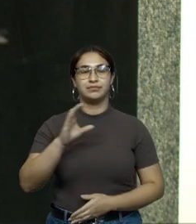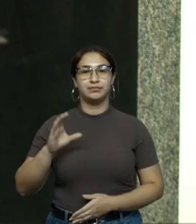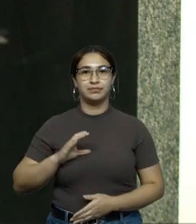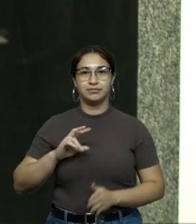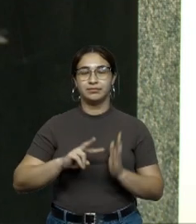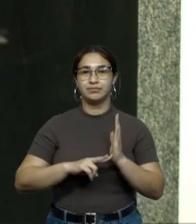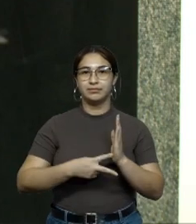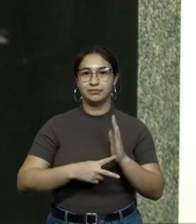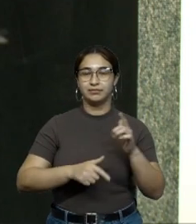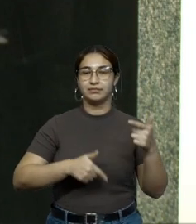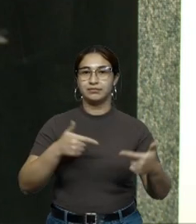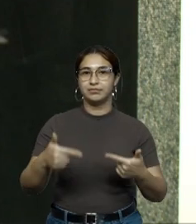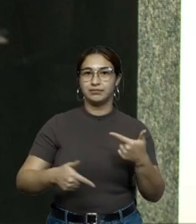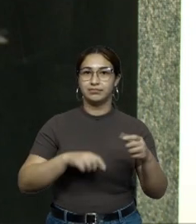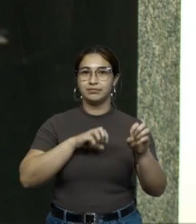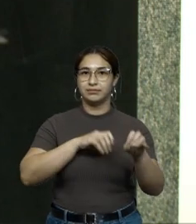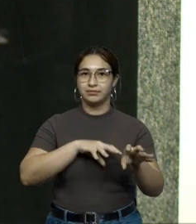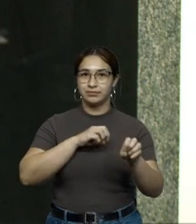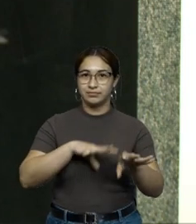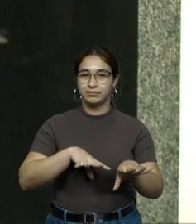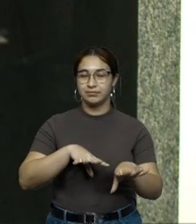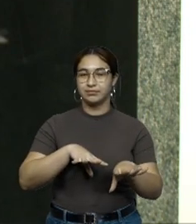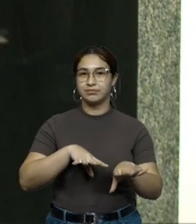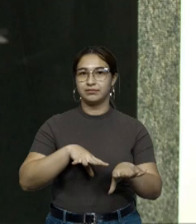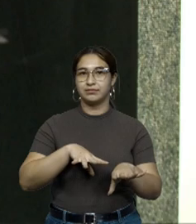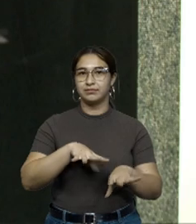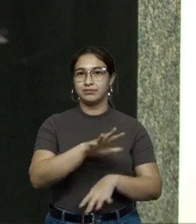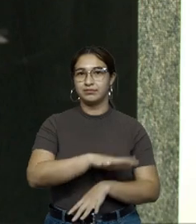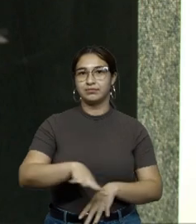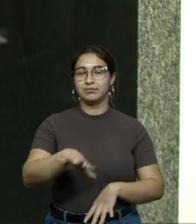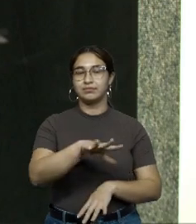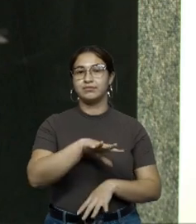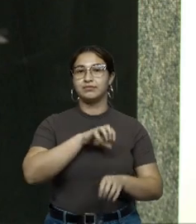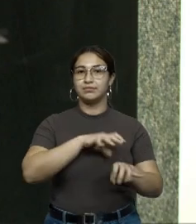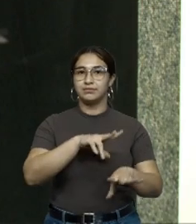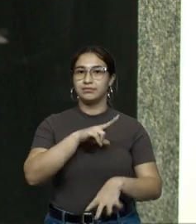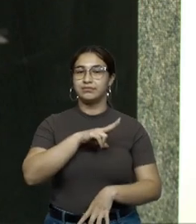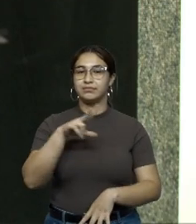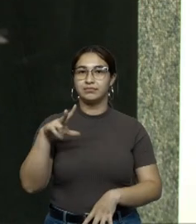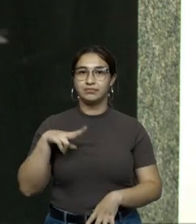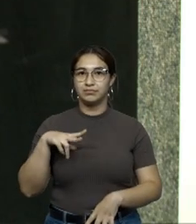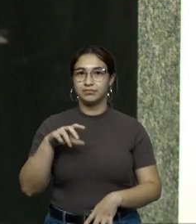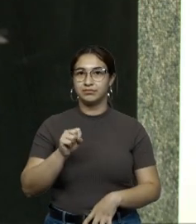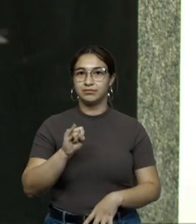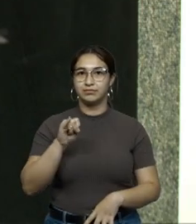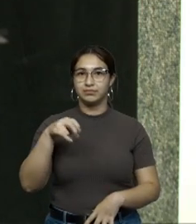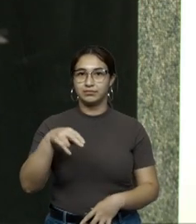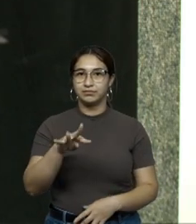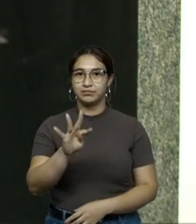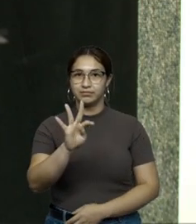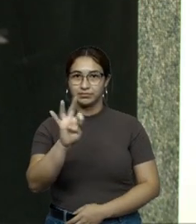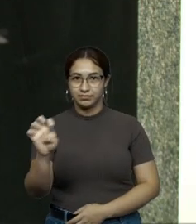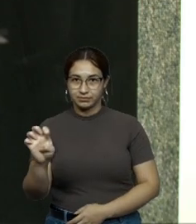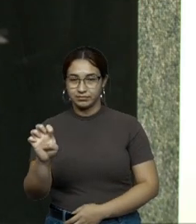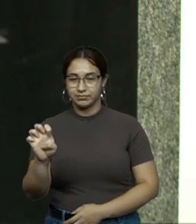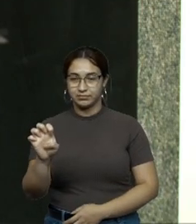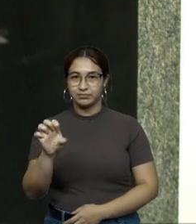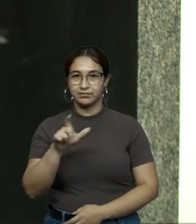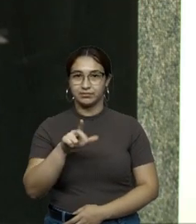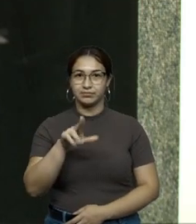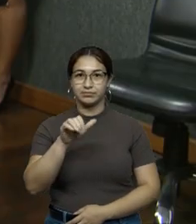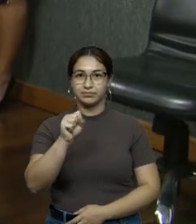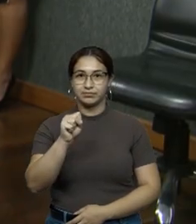em educação na Rede Pública de ensino do Estado de Santa Catarina o sinte-sc senhor Luiz Carlos